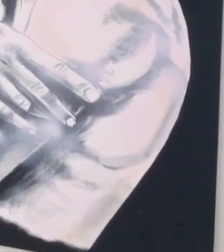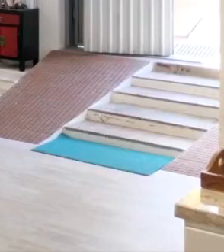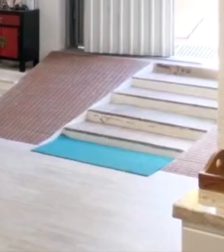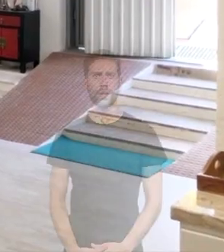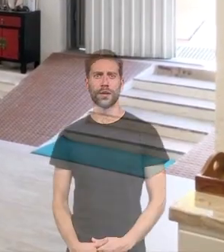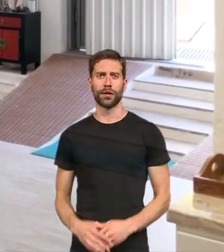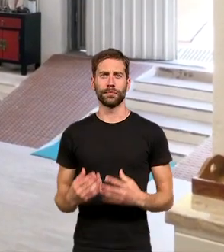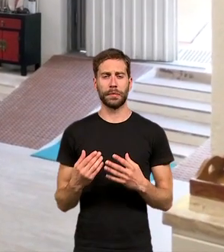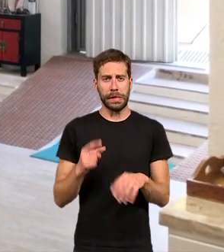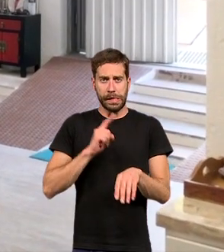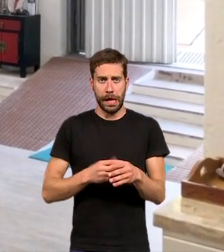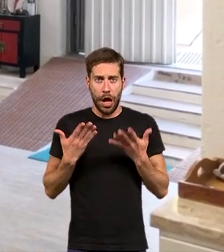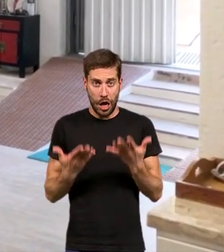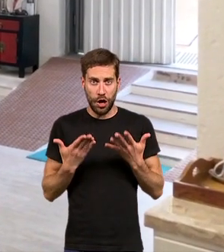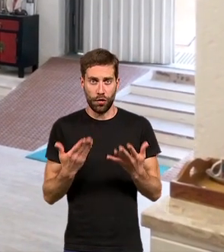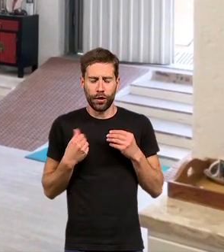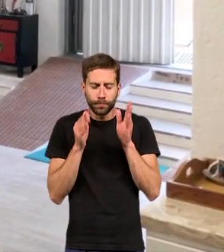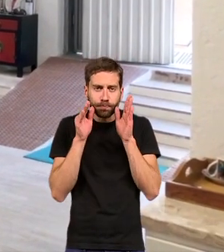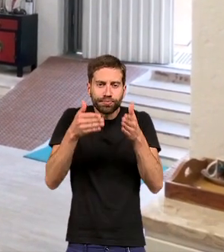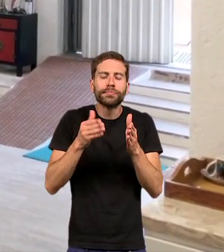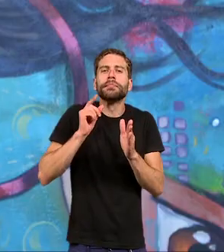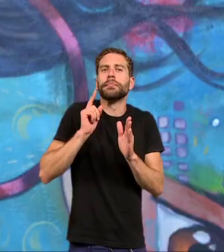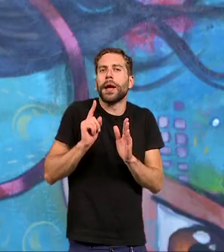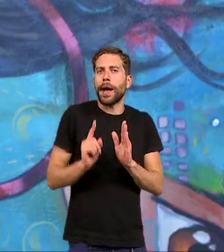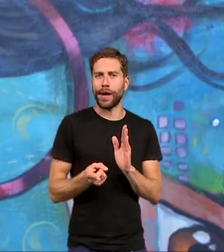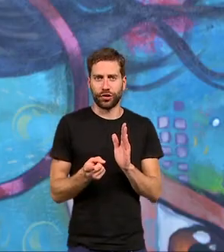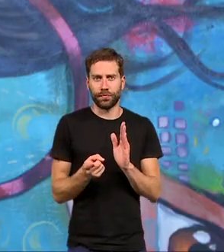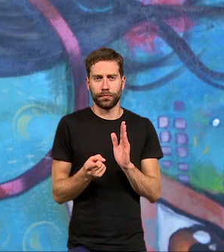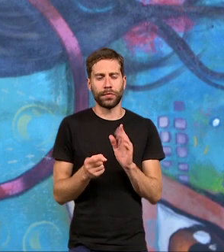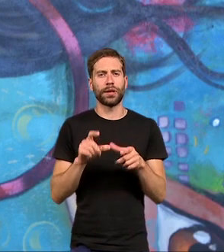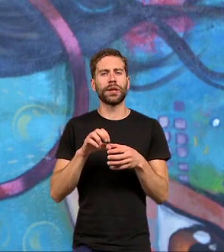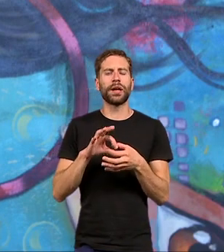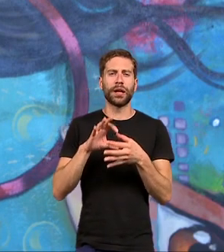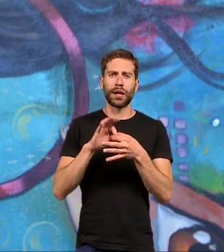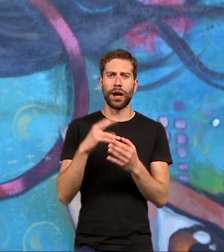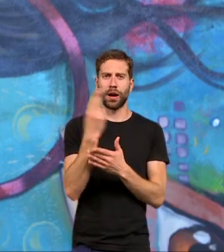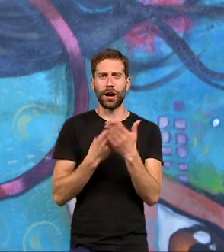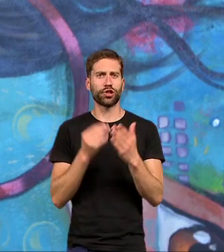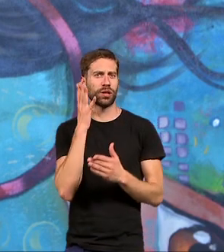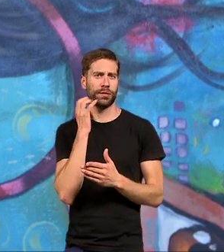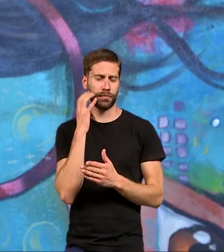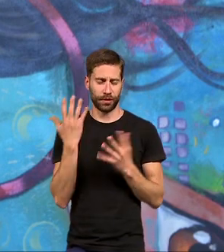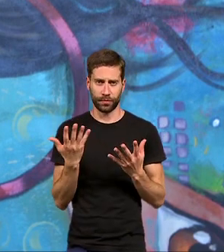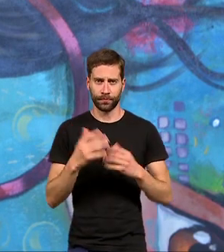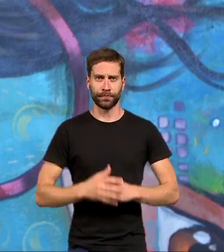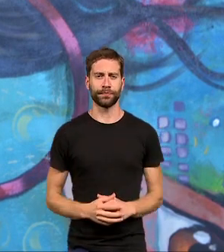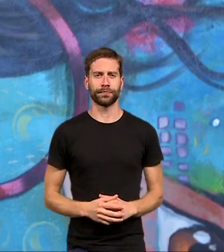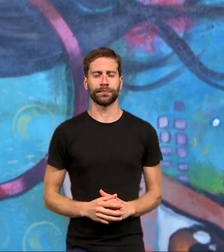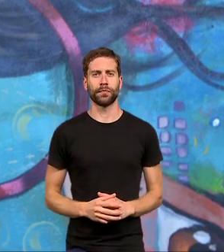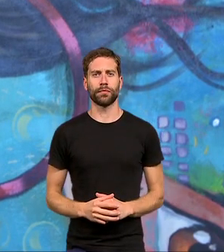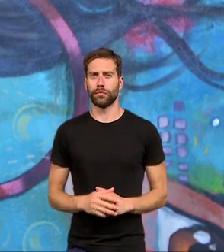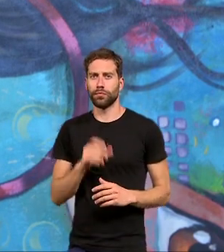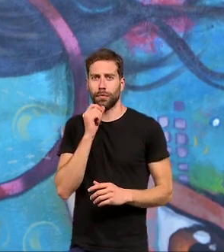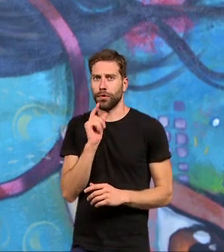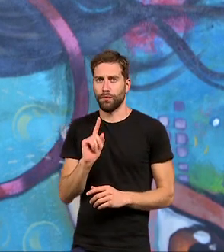O meu foco principal neste momento da minha vida são, efetivamente, as artes plásticas. Não quer